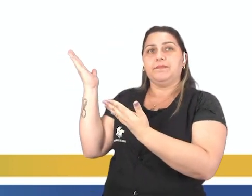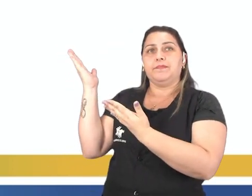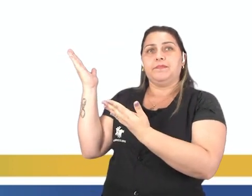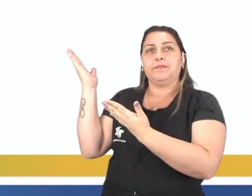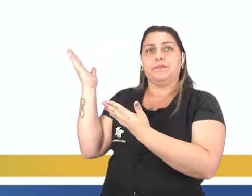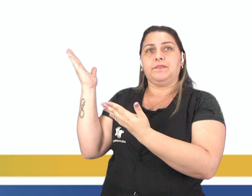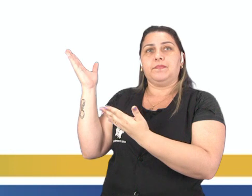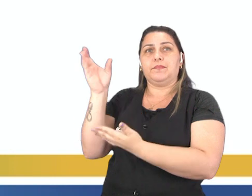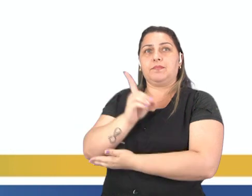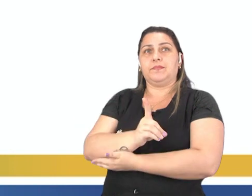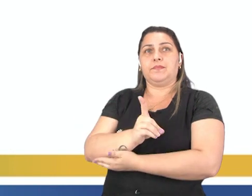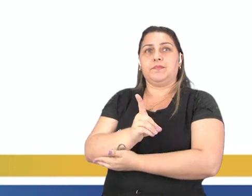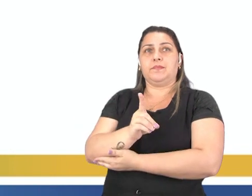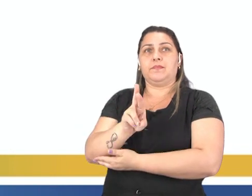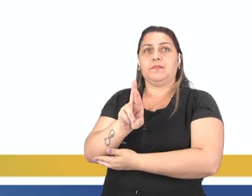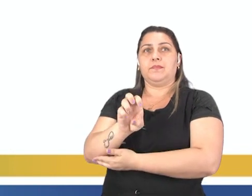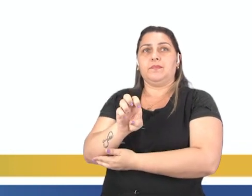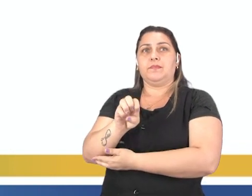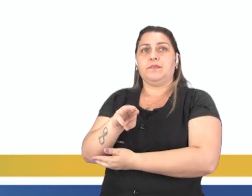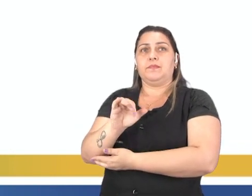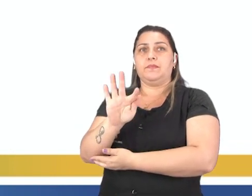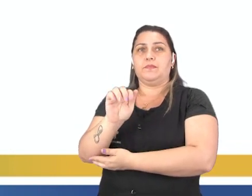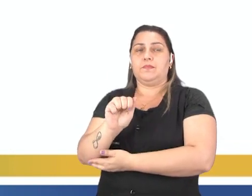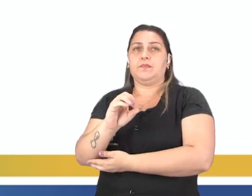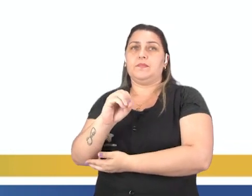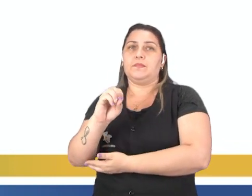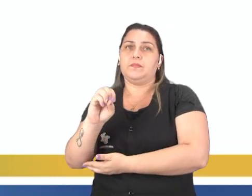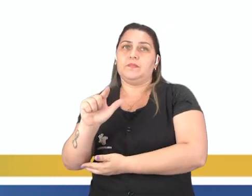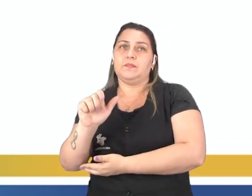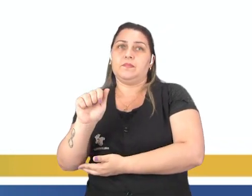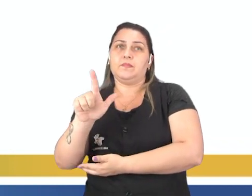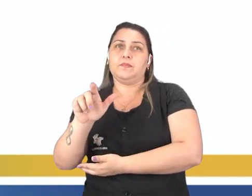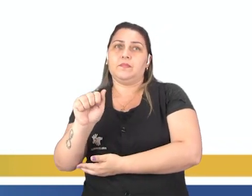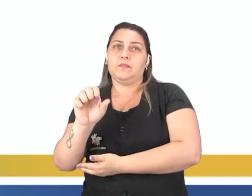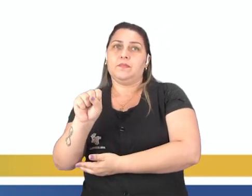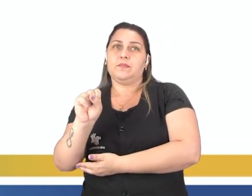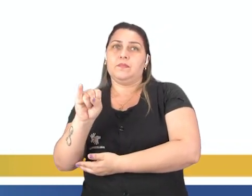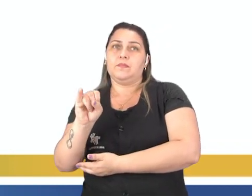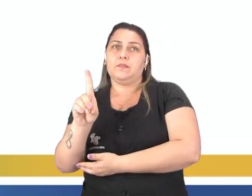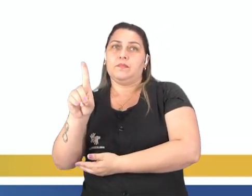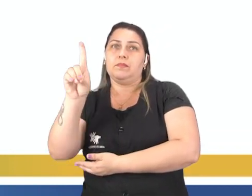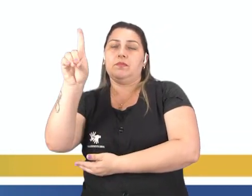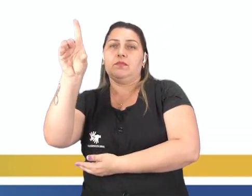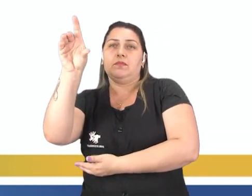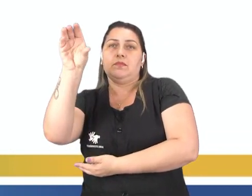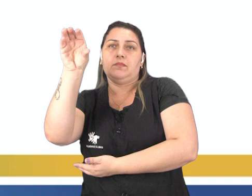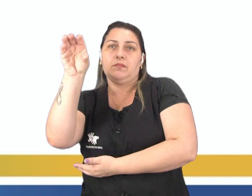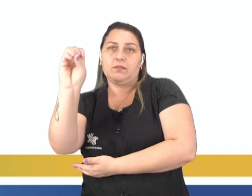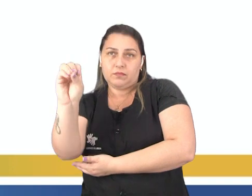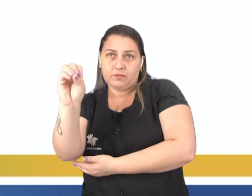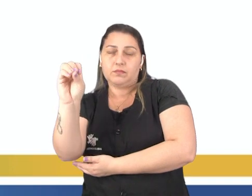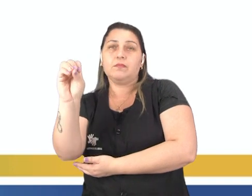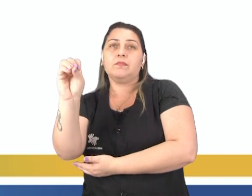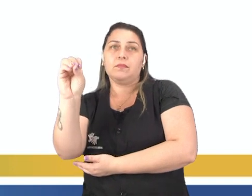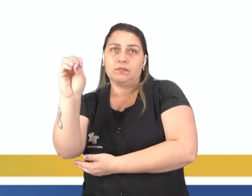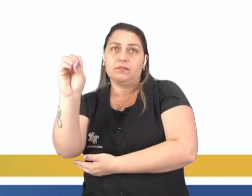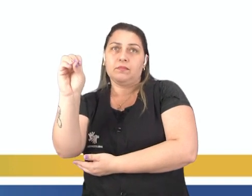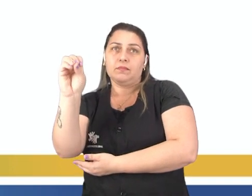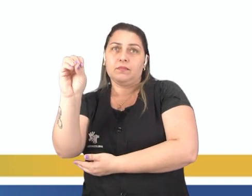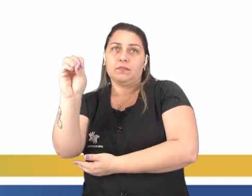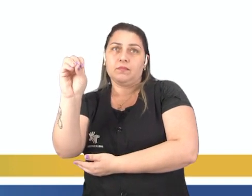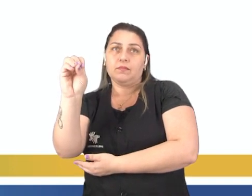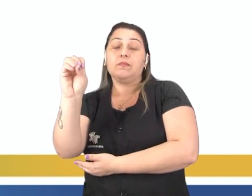comigo. Dó, Ré, Mi, Fá, Sol, Lá, Si,